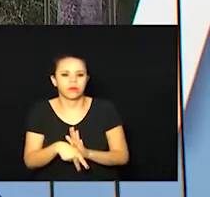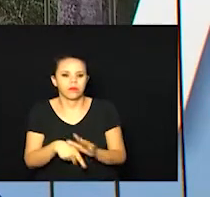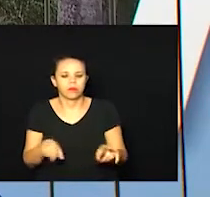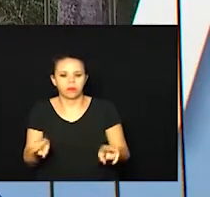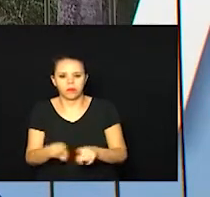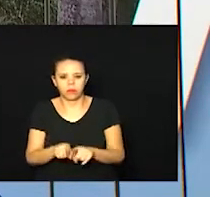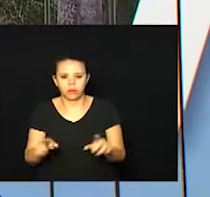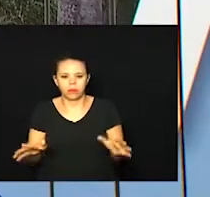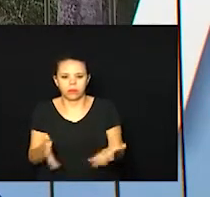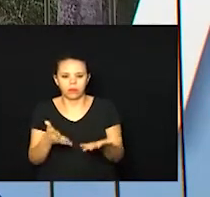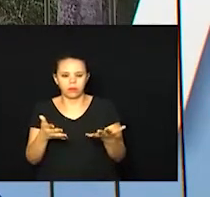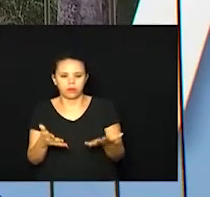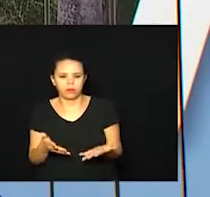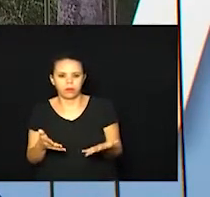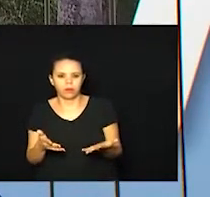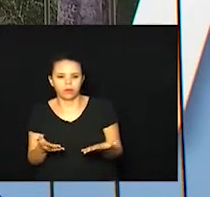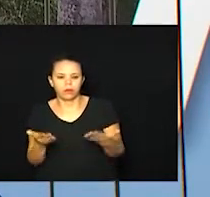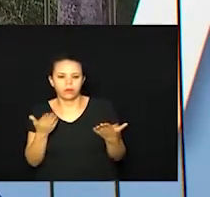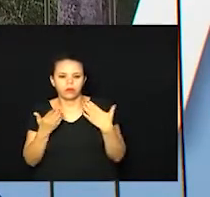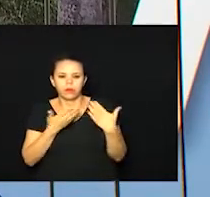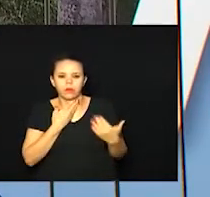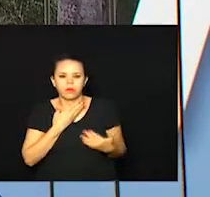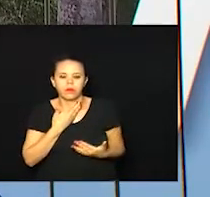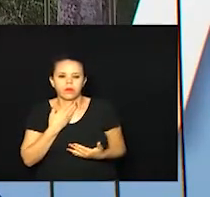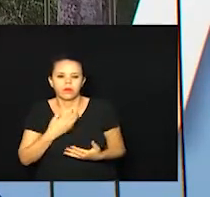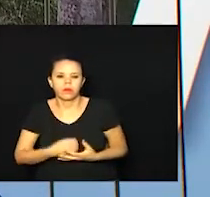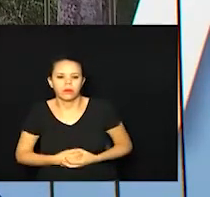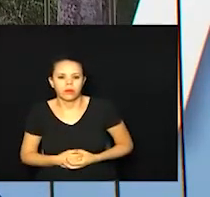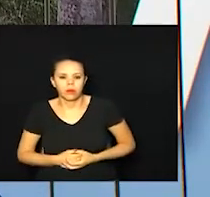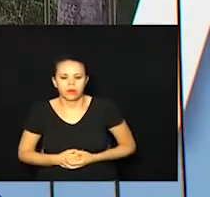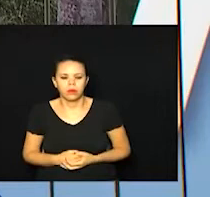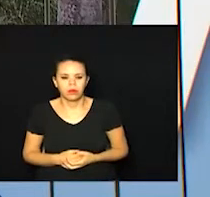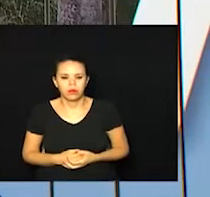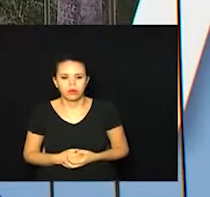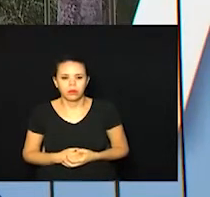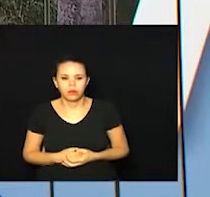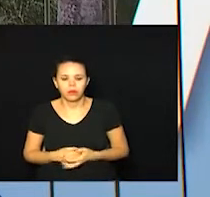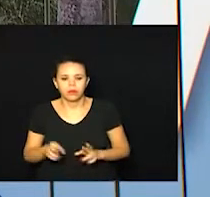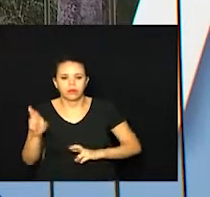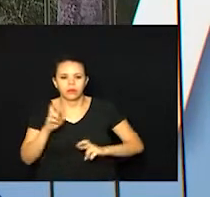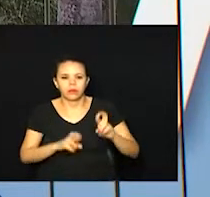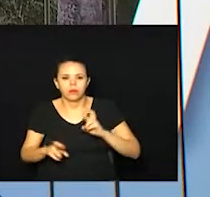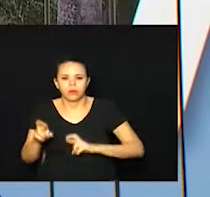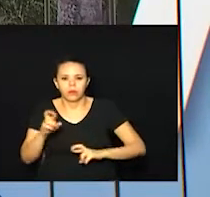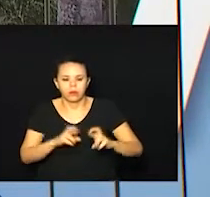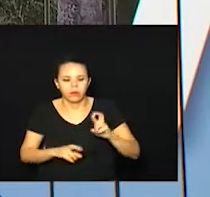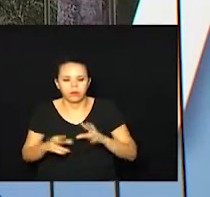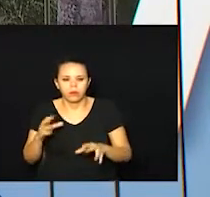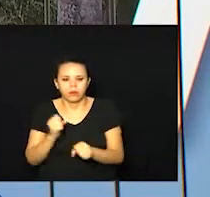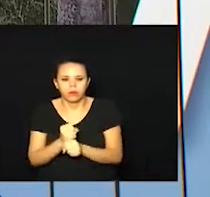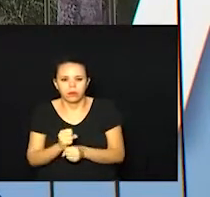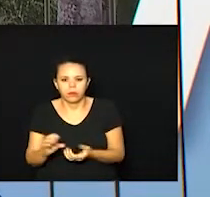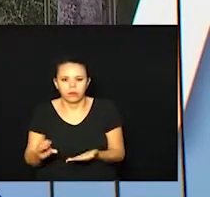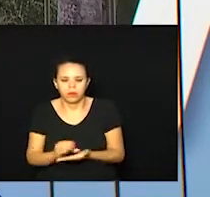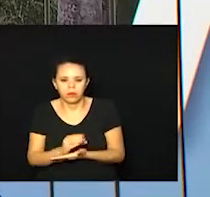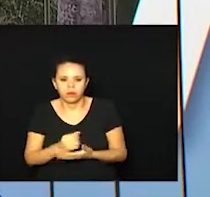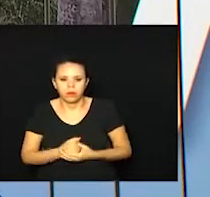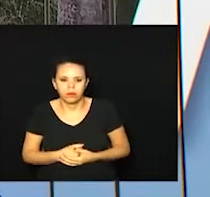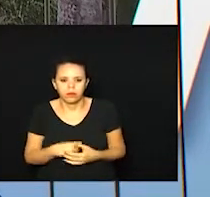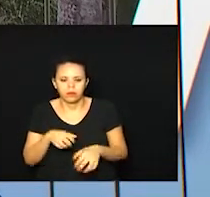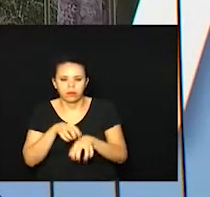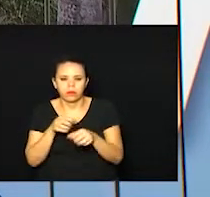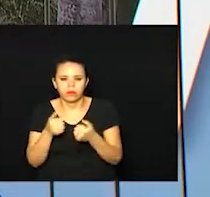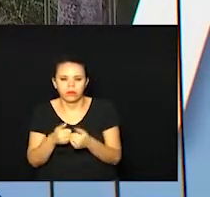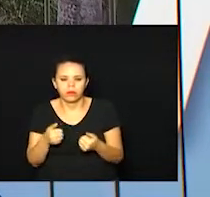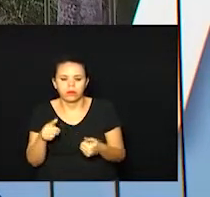que estimula esse debate de uma revisão do financiamento do